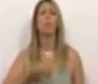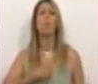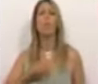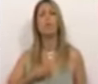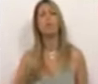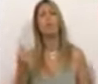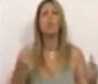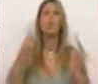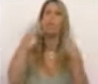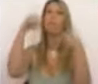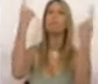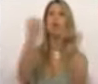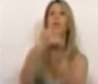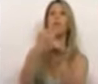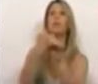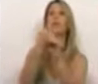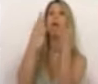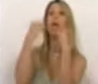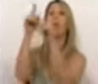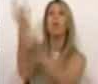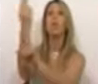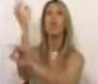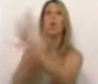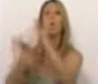apresentar serviço à União Europeia quanto aos